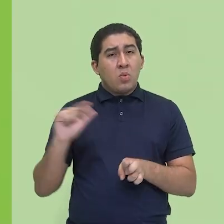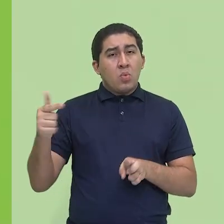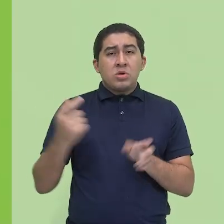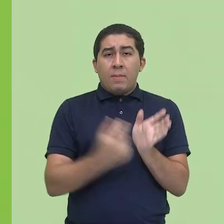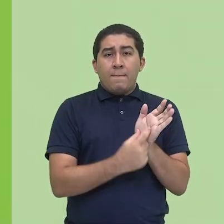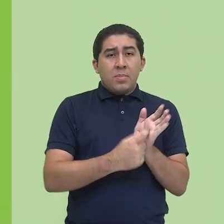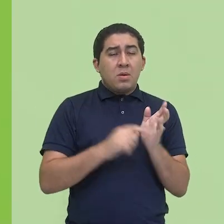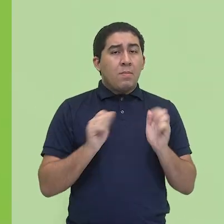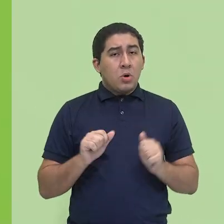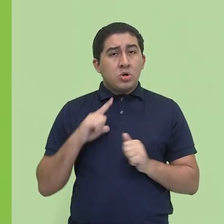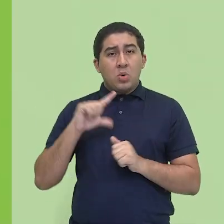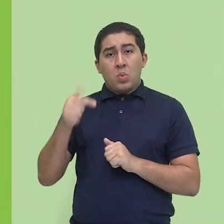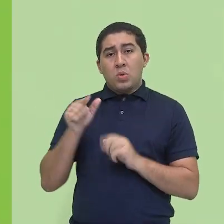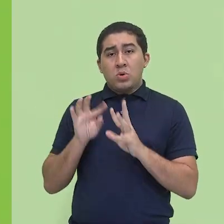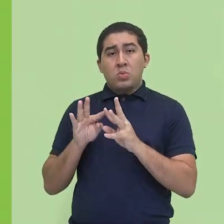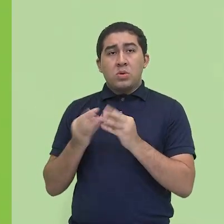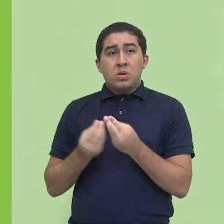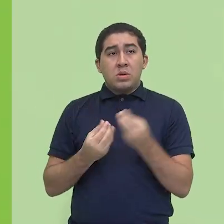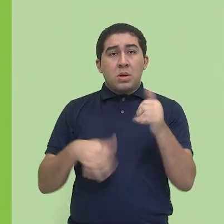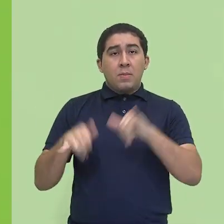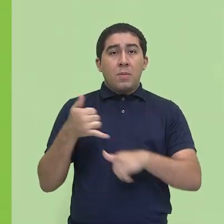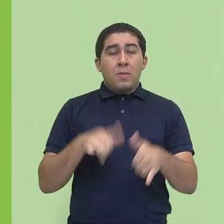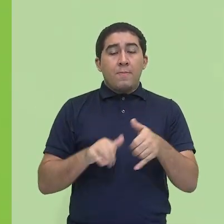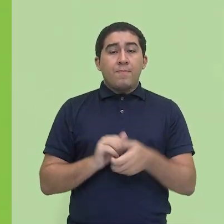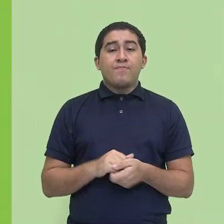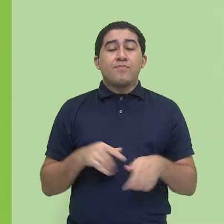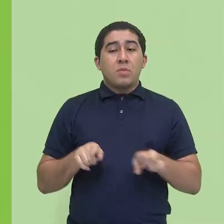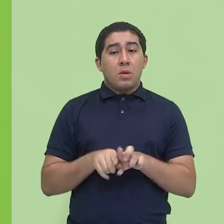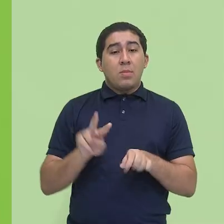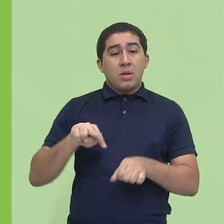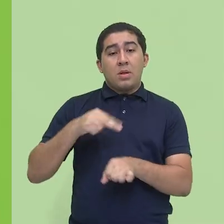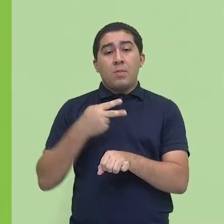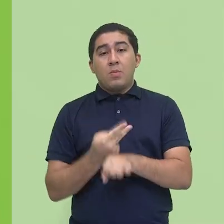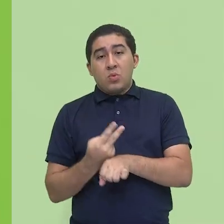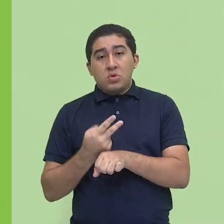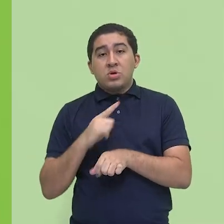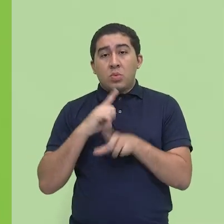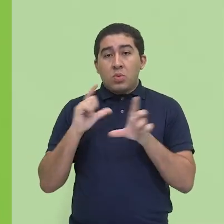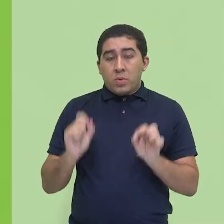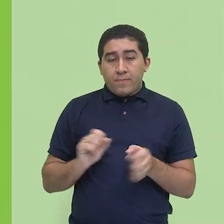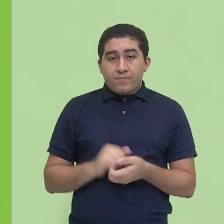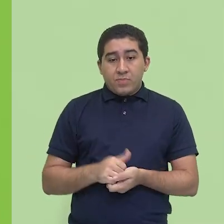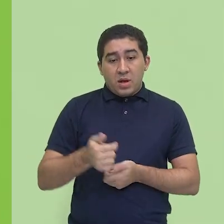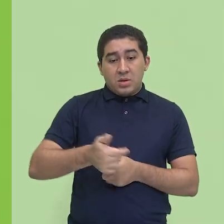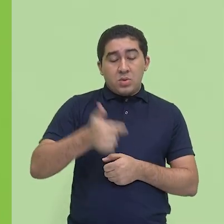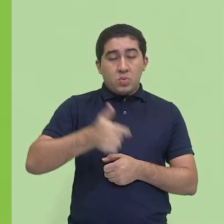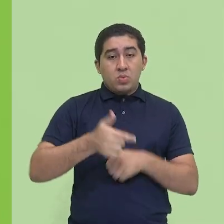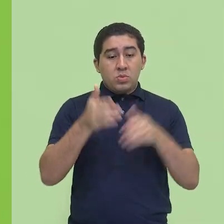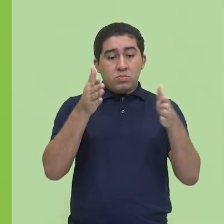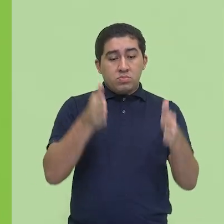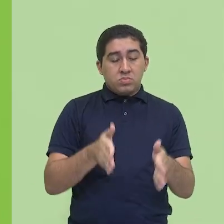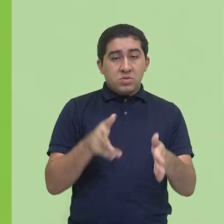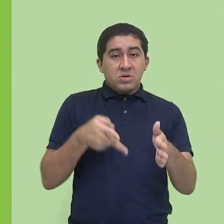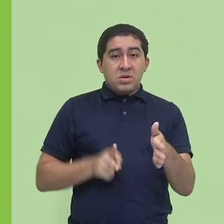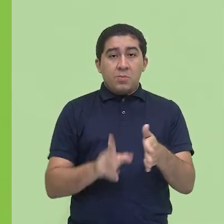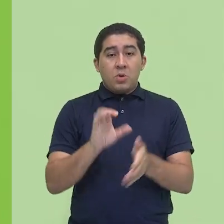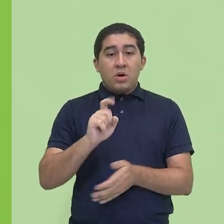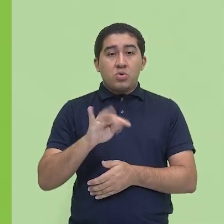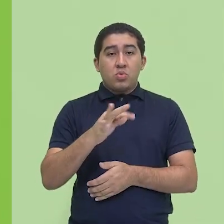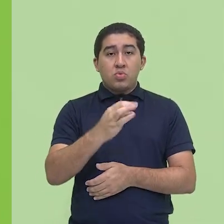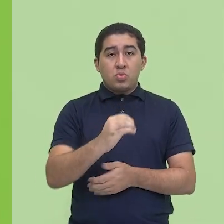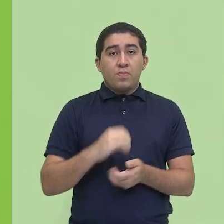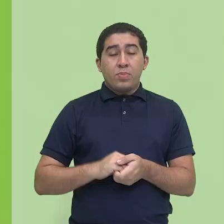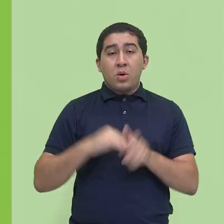pilha pode ser um outro elemento. E depois das duas barrinhas, né, o segundo elemento que aparece é sempre o cátodo.